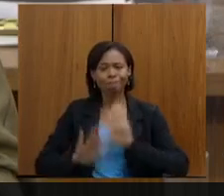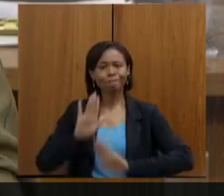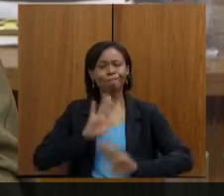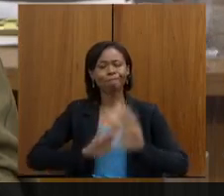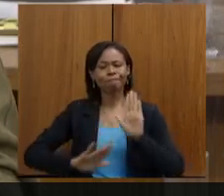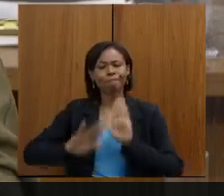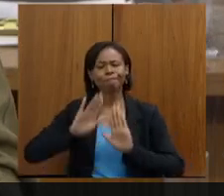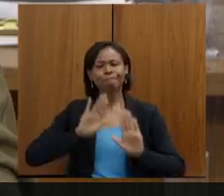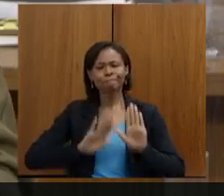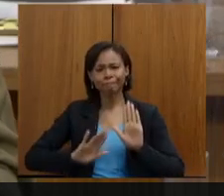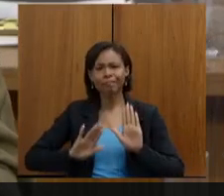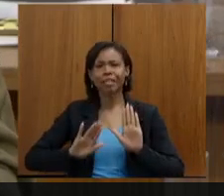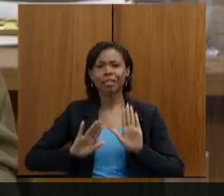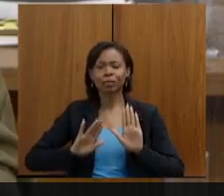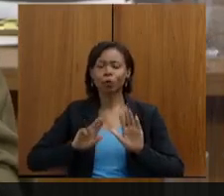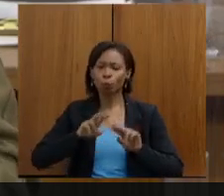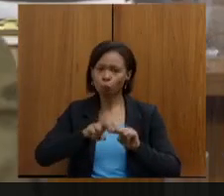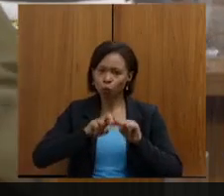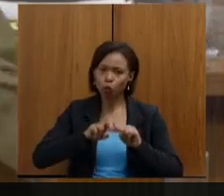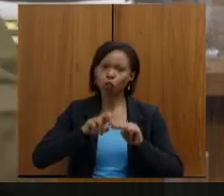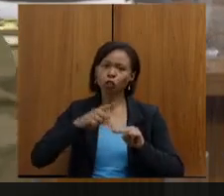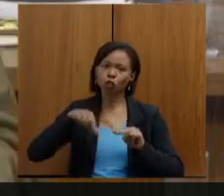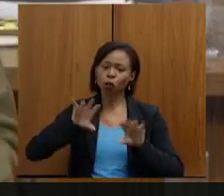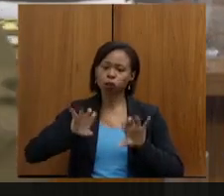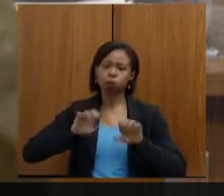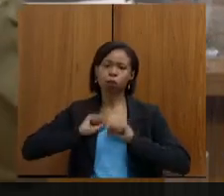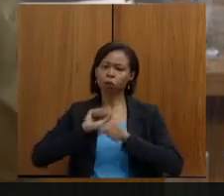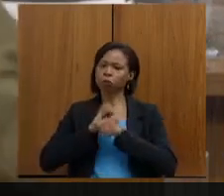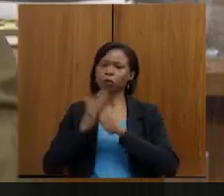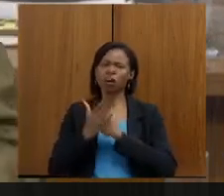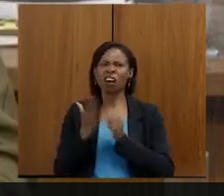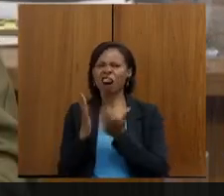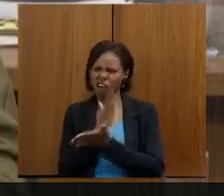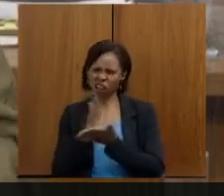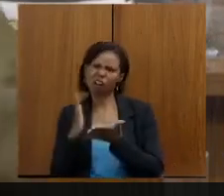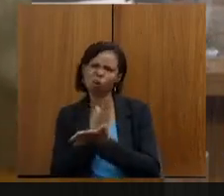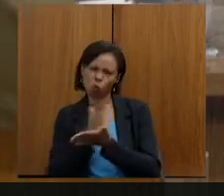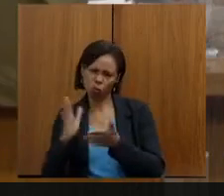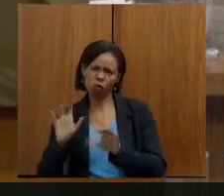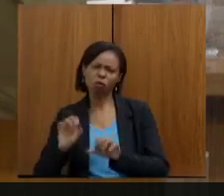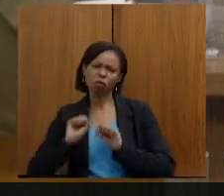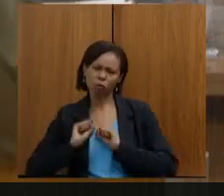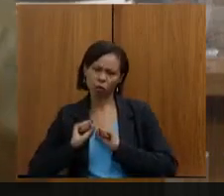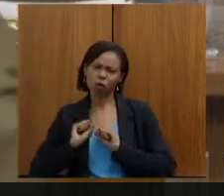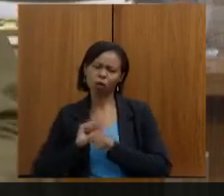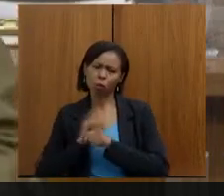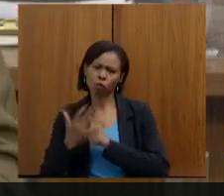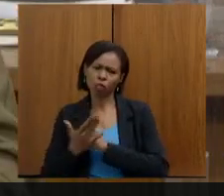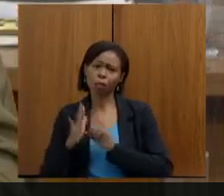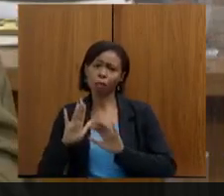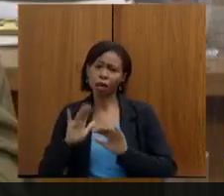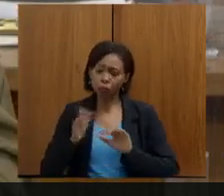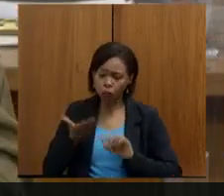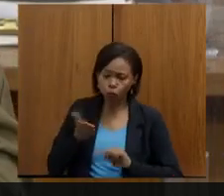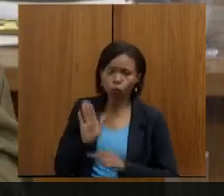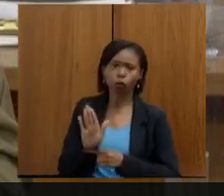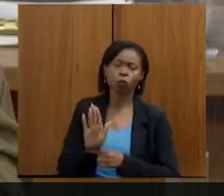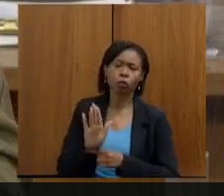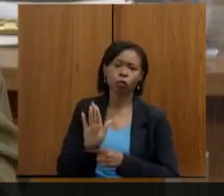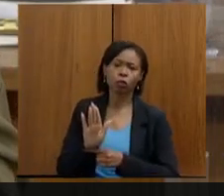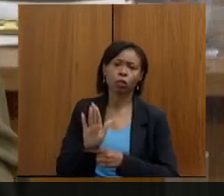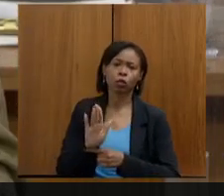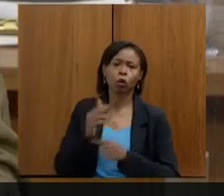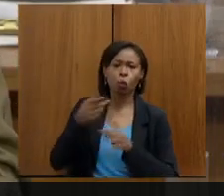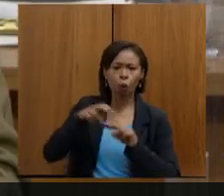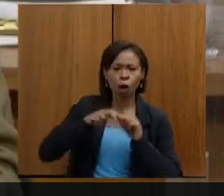que nós não fomos acometido à convite alguns furos mas foram fortalecidos dentro dessa questão aí dos protocolos